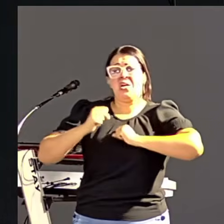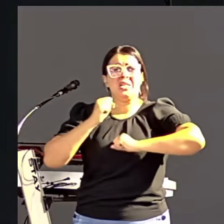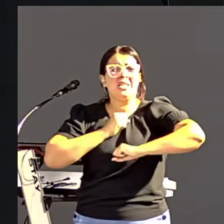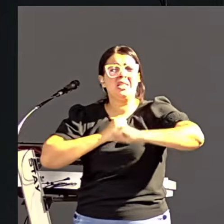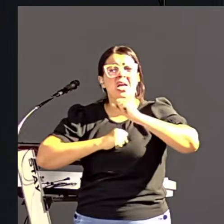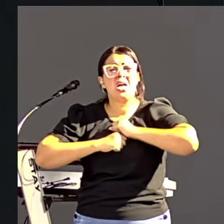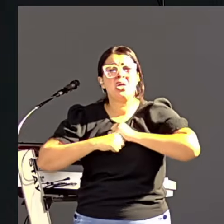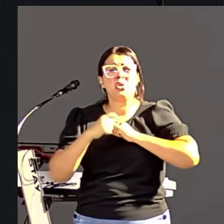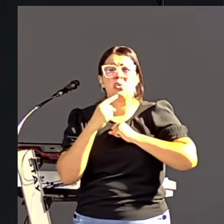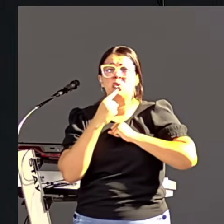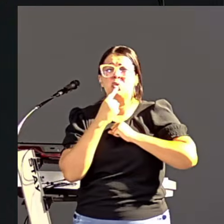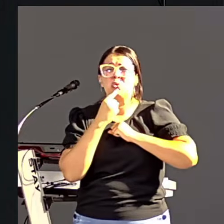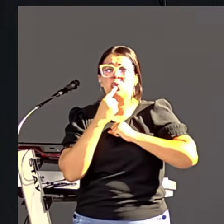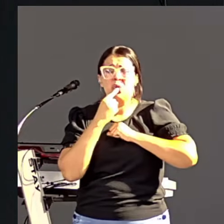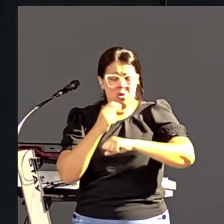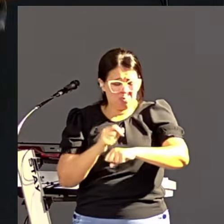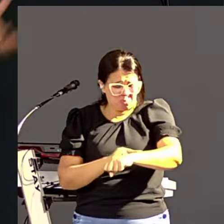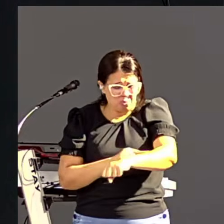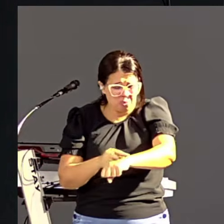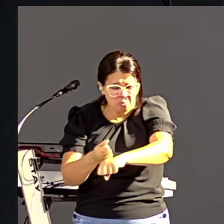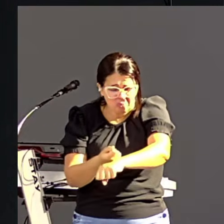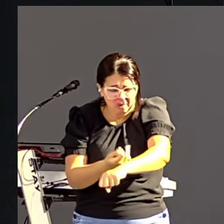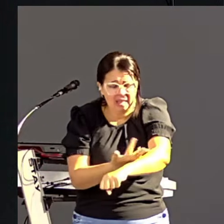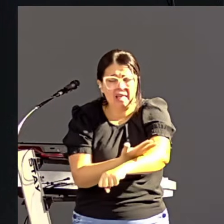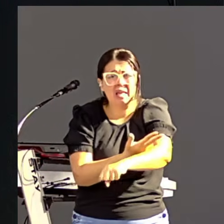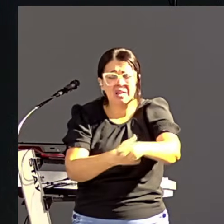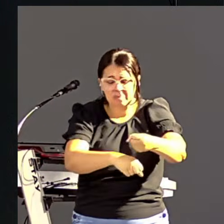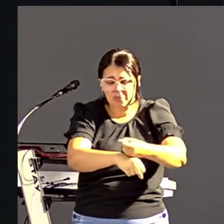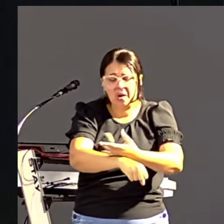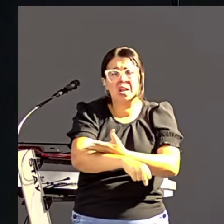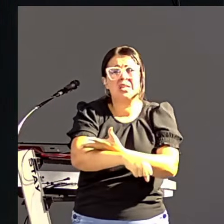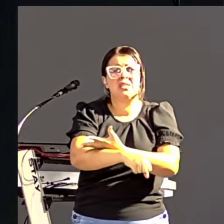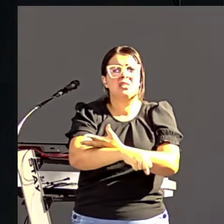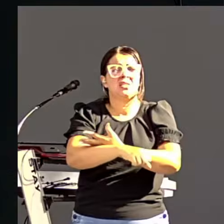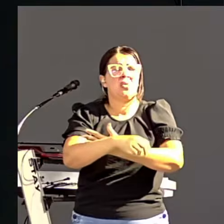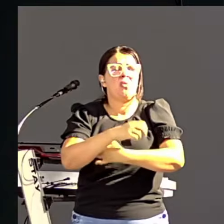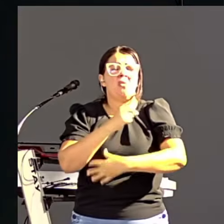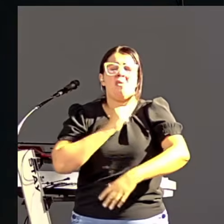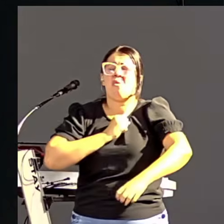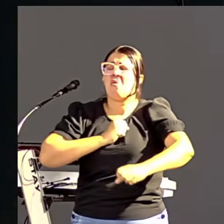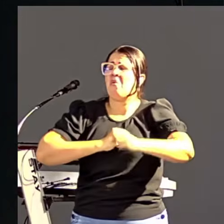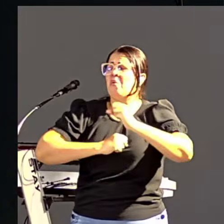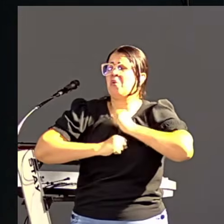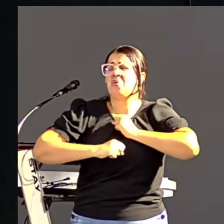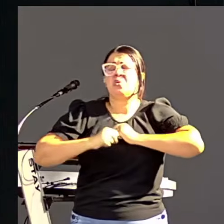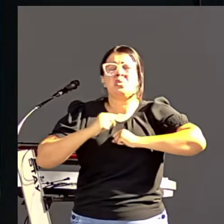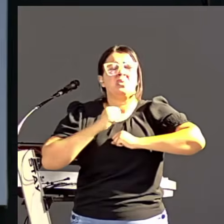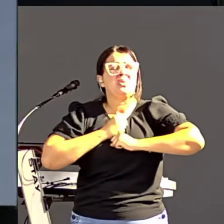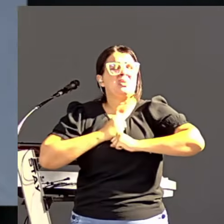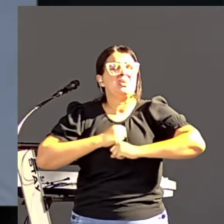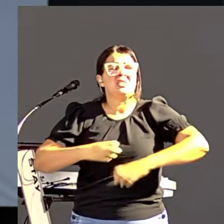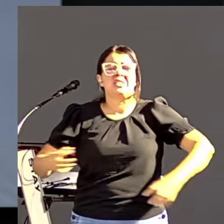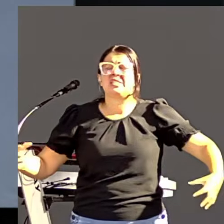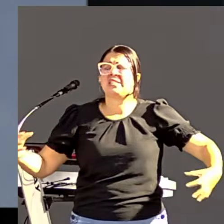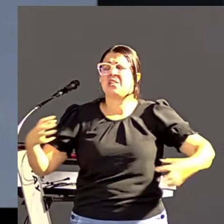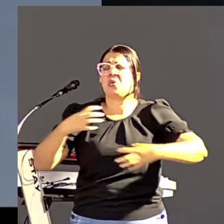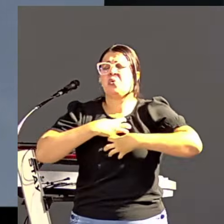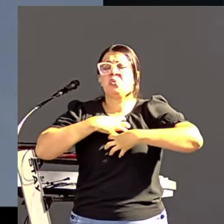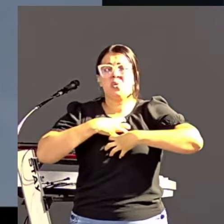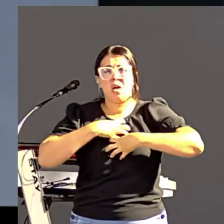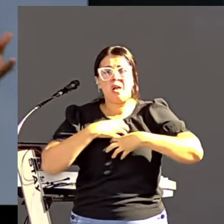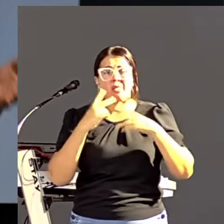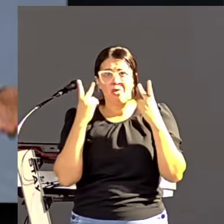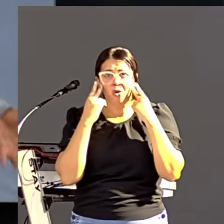sair sangue pelos seus poros. É aquele momento em que a angústia traz efeitos físicos. Isso